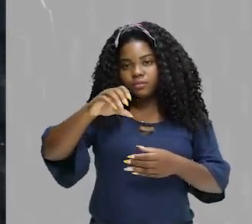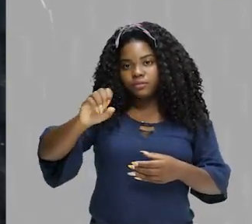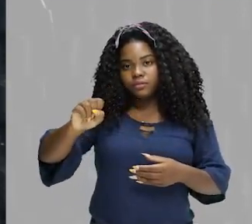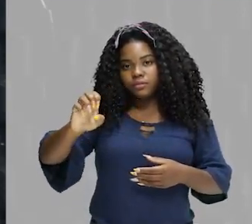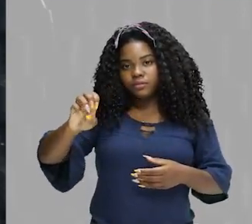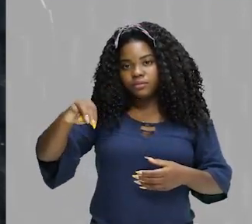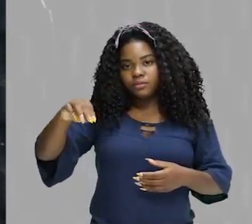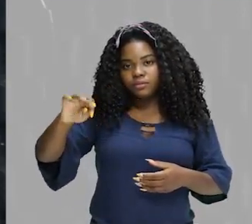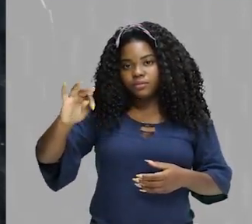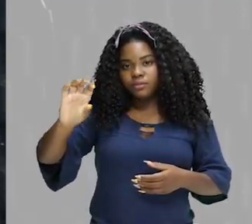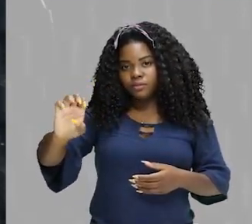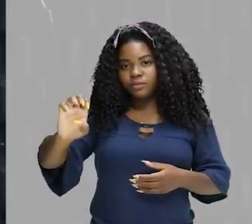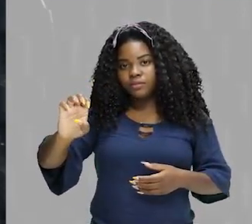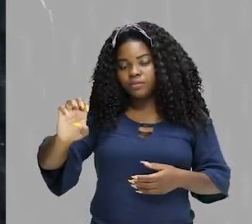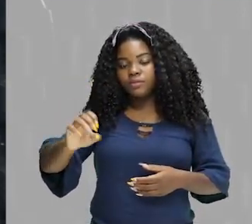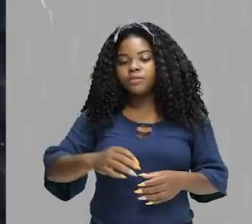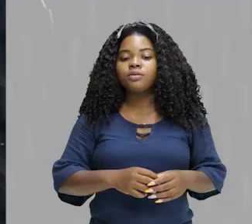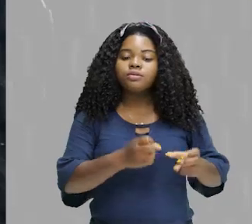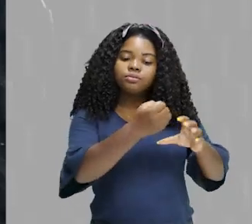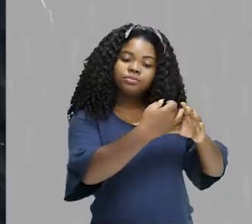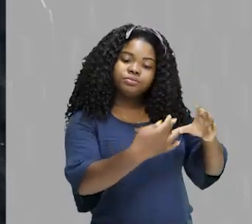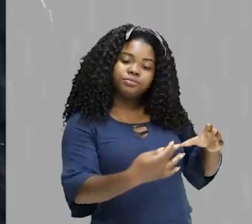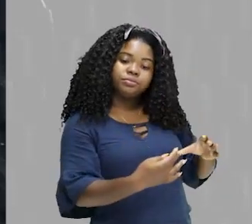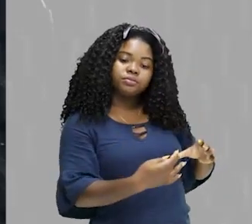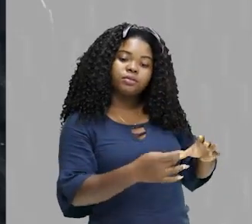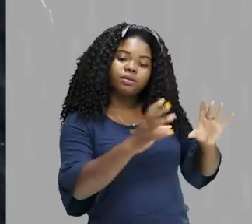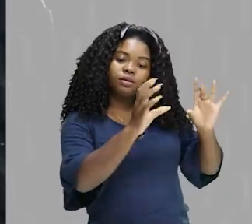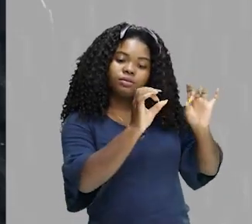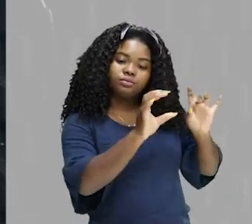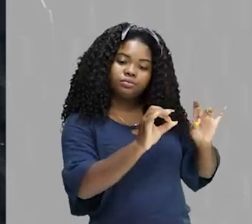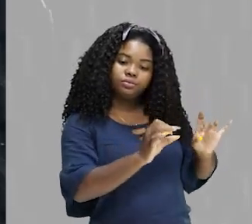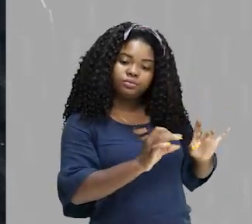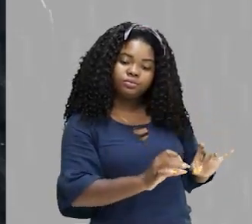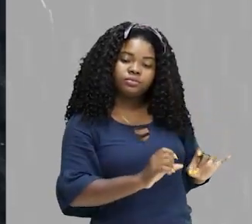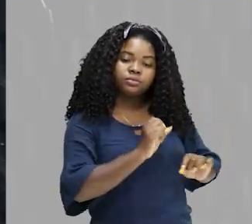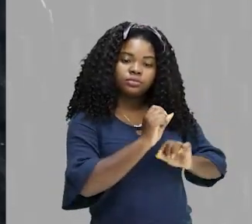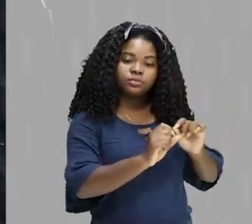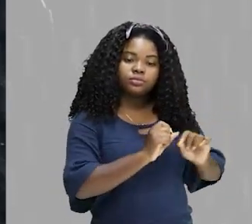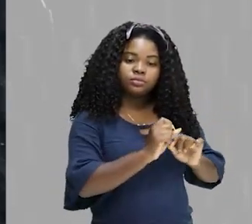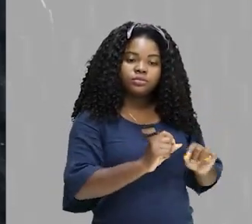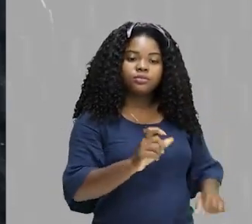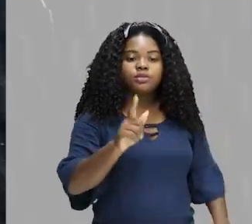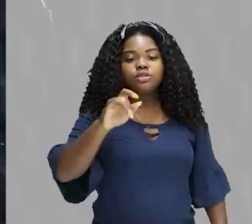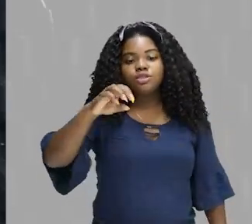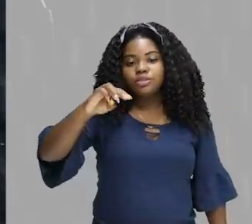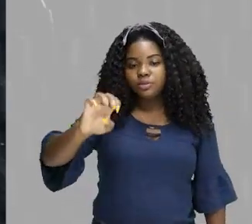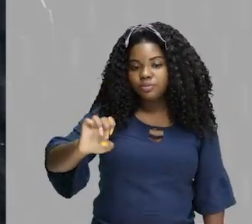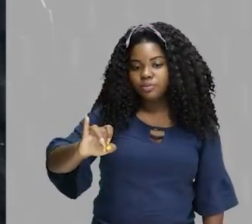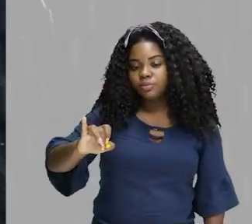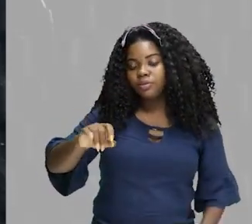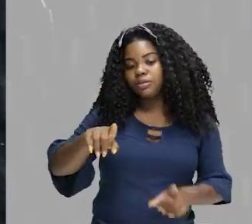característica exclusiva apenas das angiospermas e das gimnospermas.